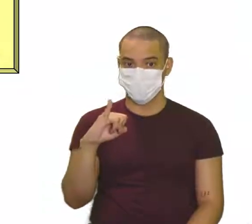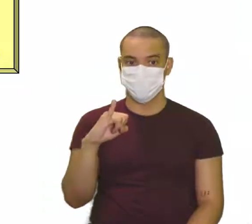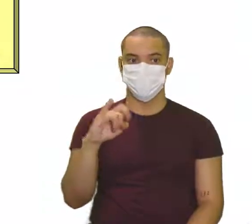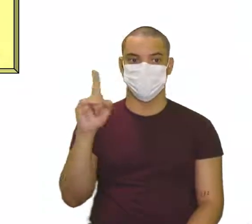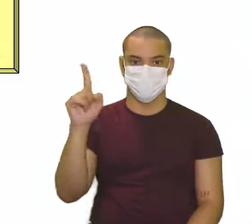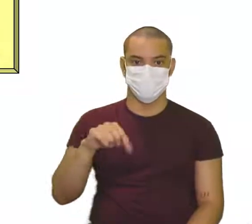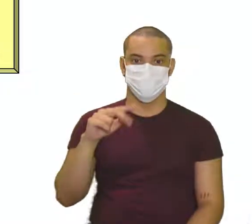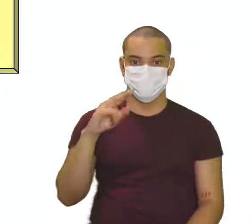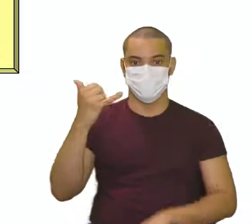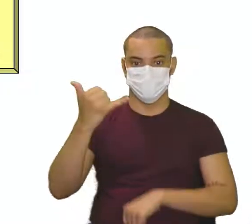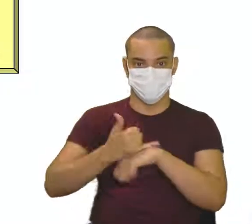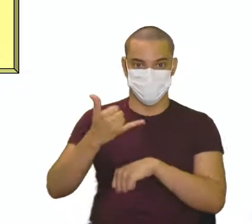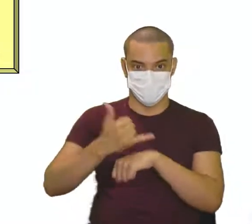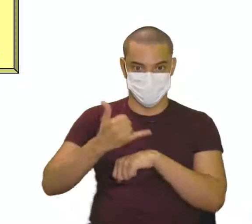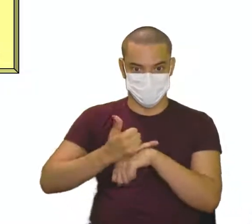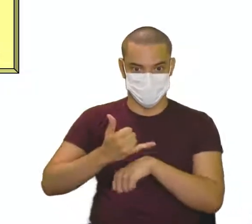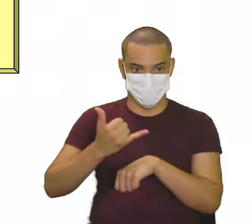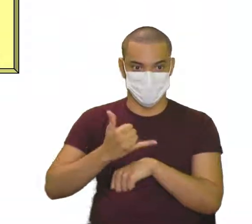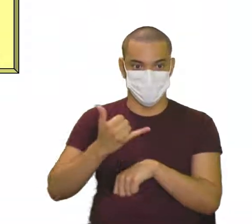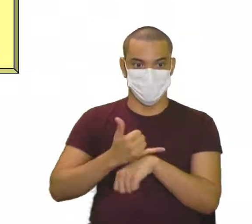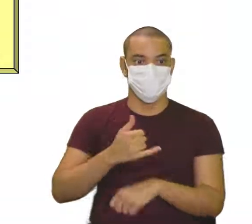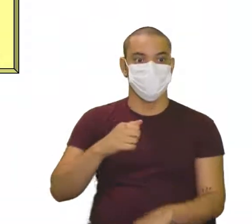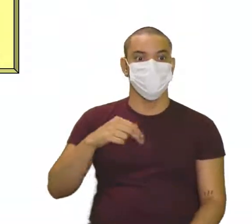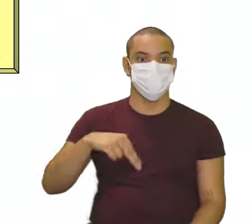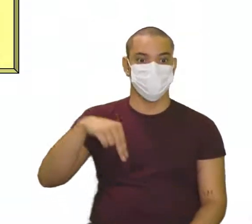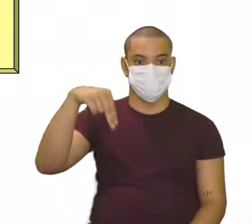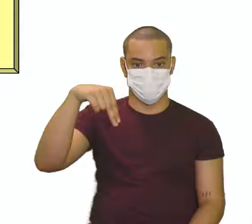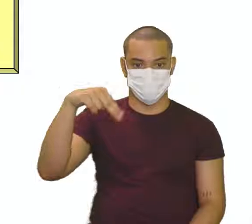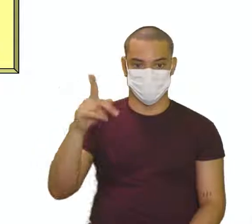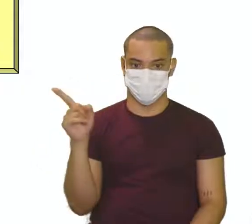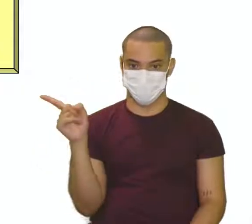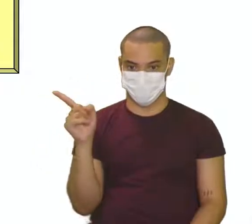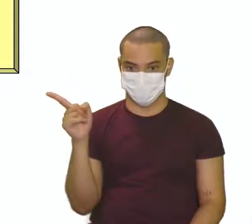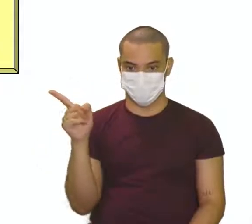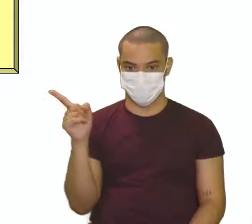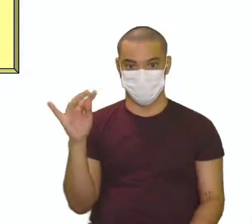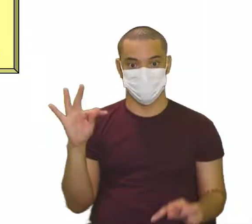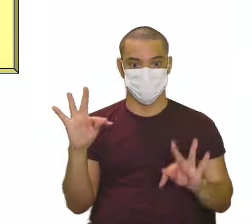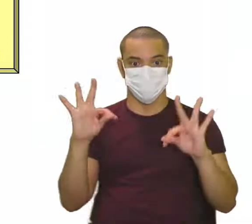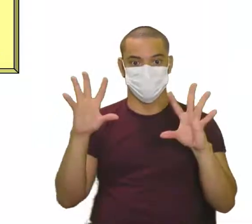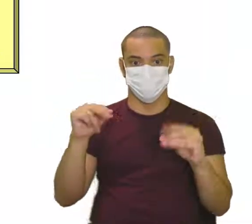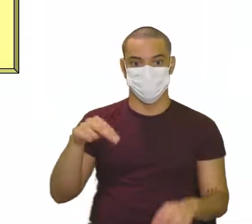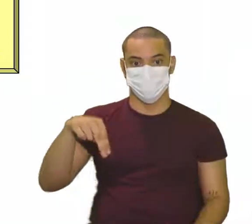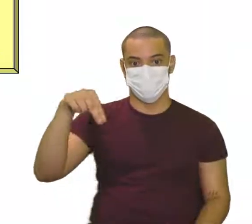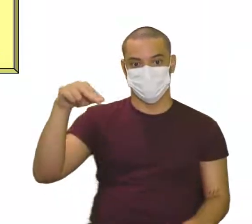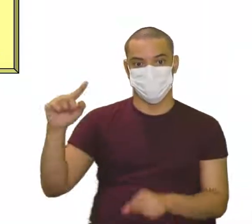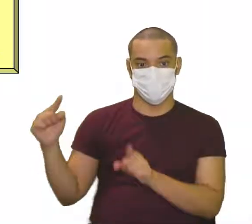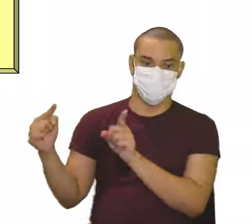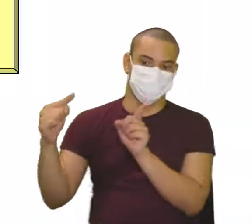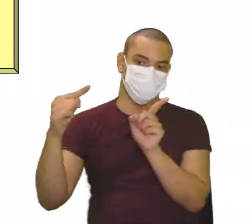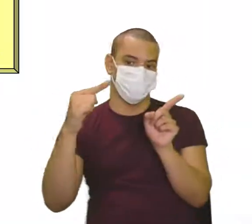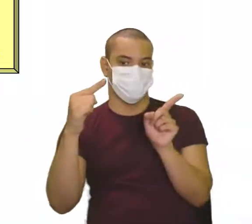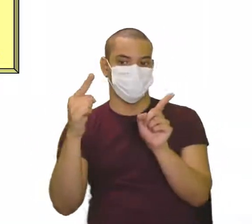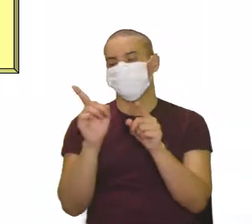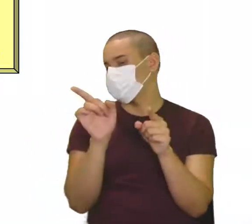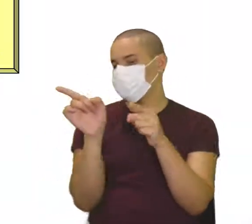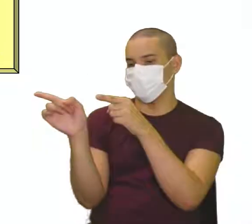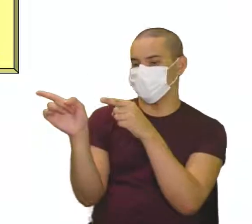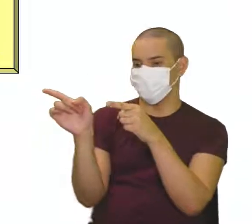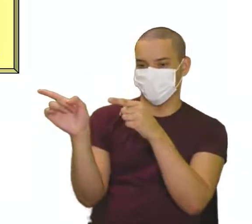fosse ferromagnética, esse norte aqui, ó, todos os nortes virariam para cá,